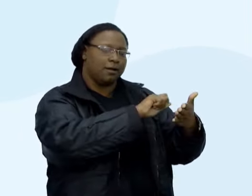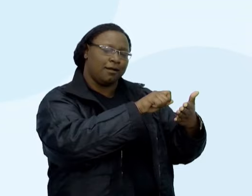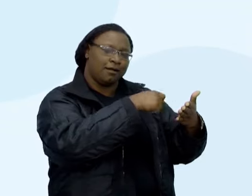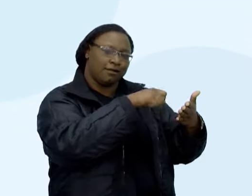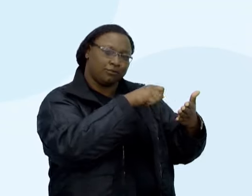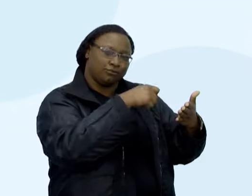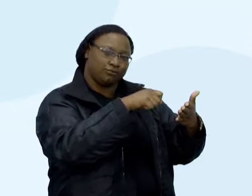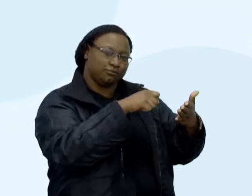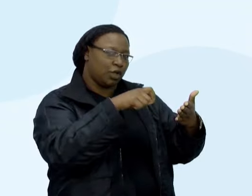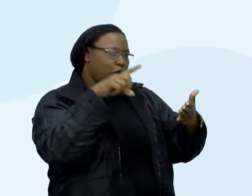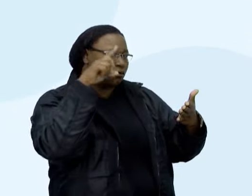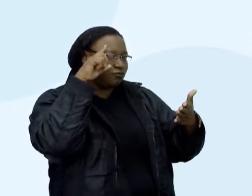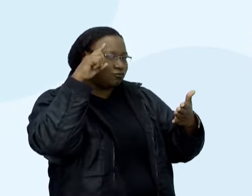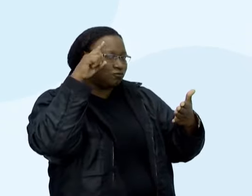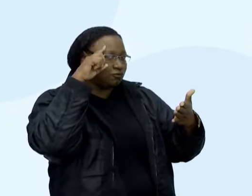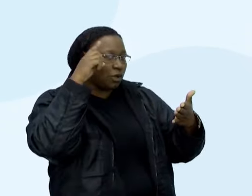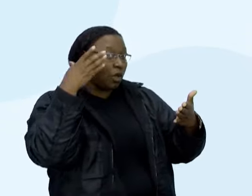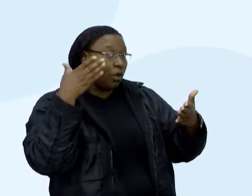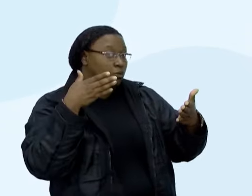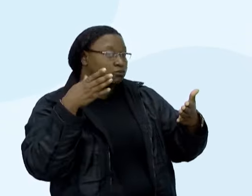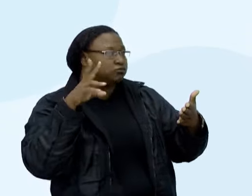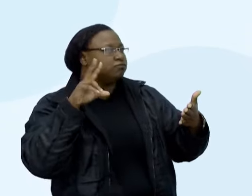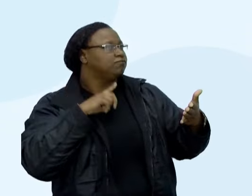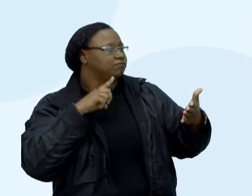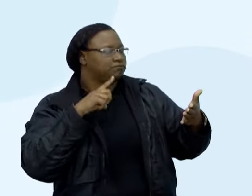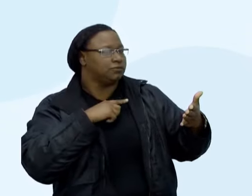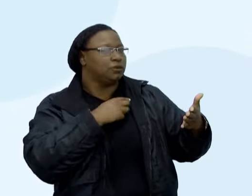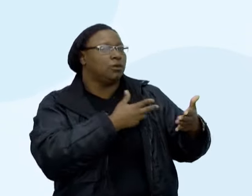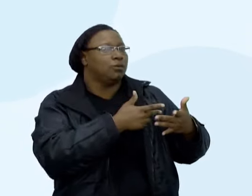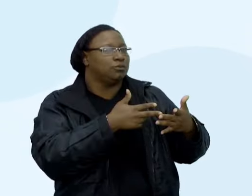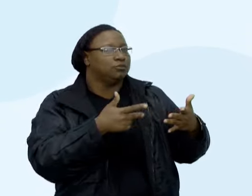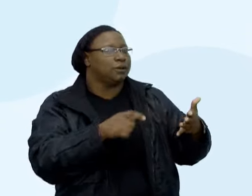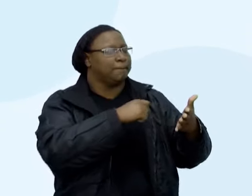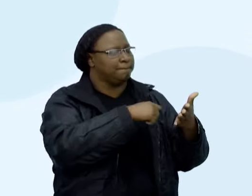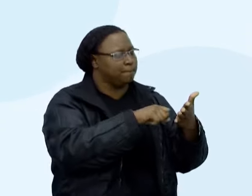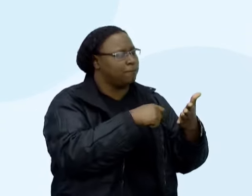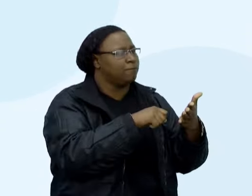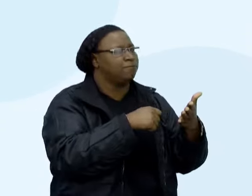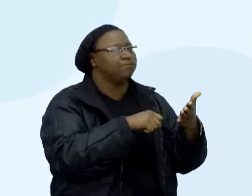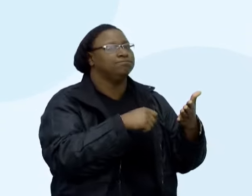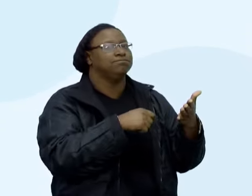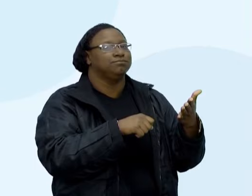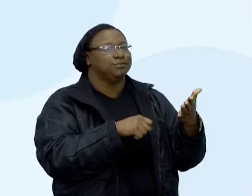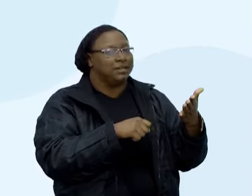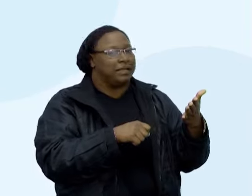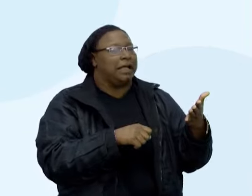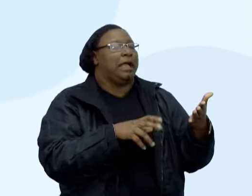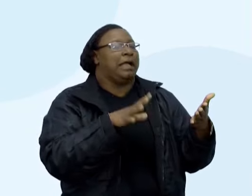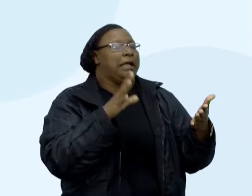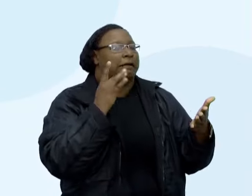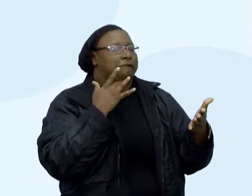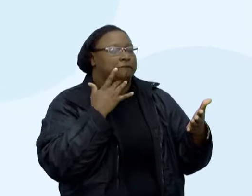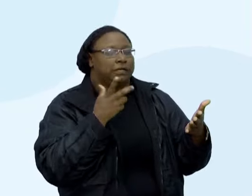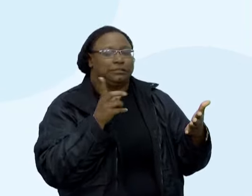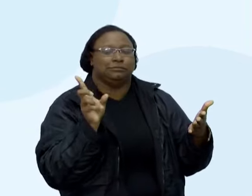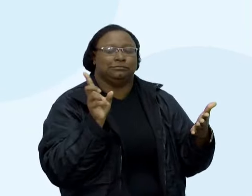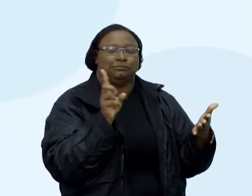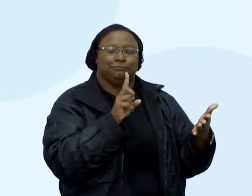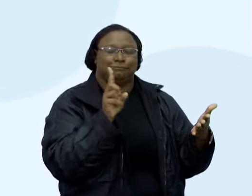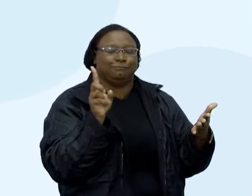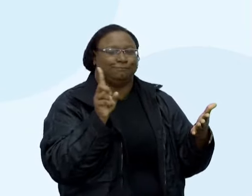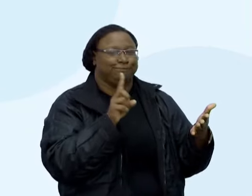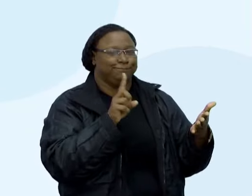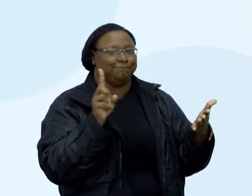anotações do seu diário de bordo. Olha, hoje o que vai ter de coisa para você anotar no diário de bordo não é fácil, hein?